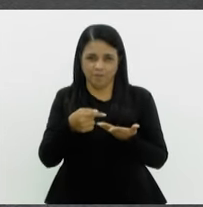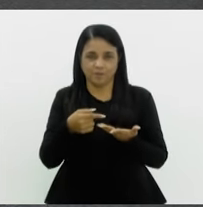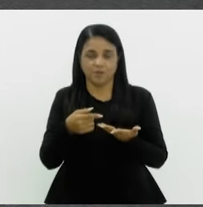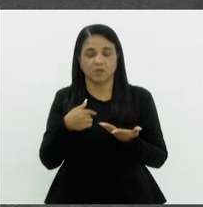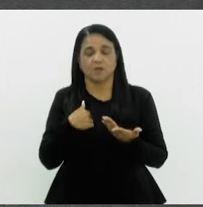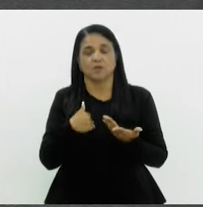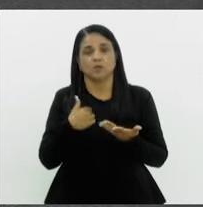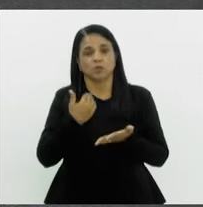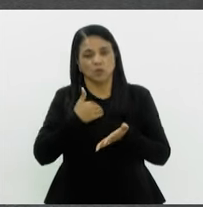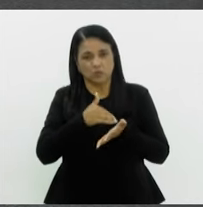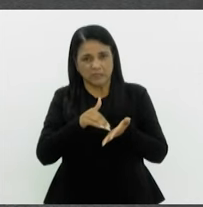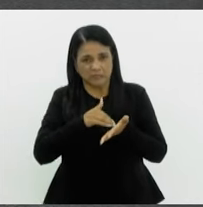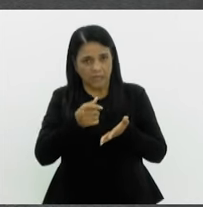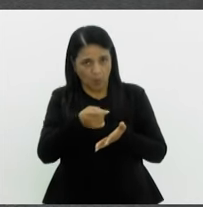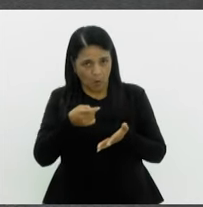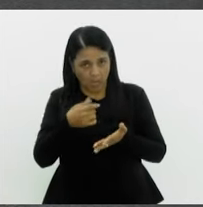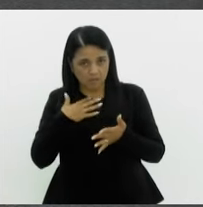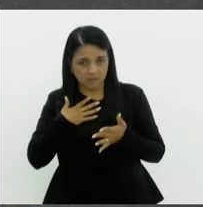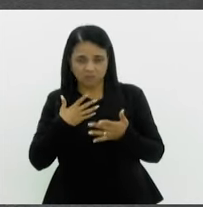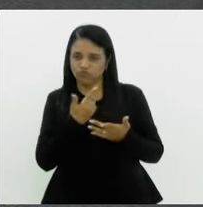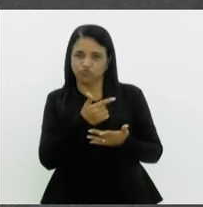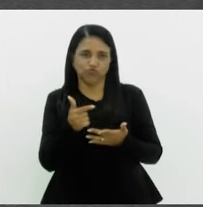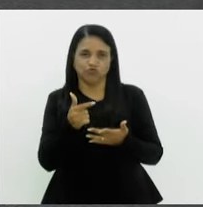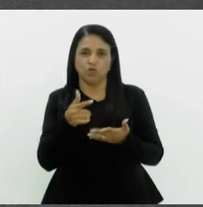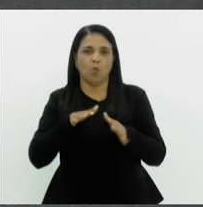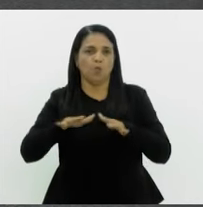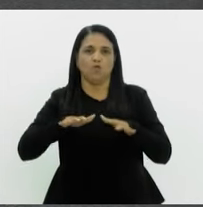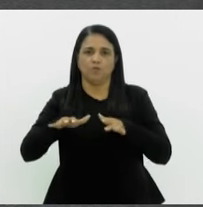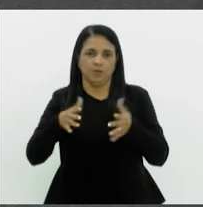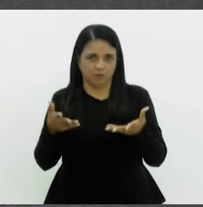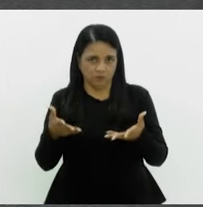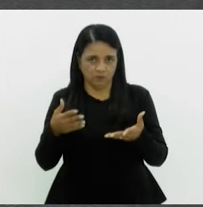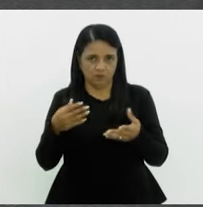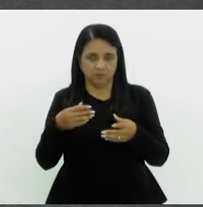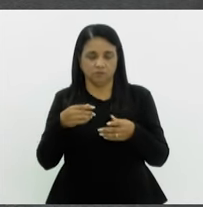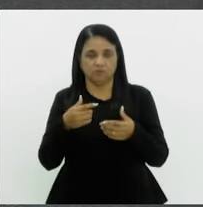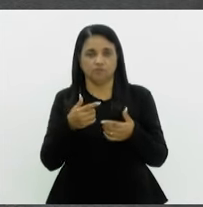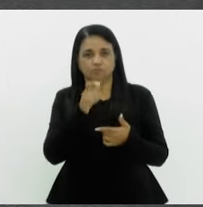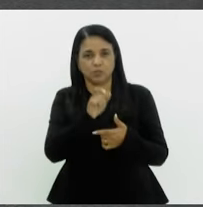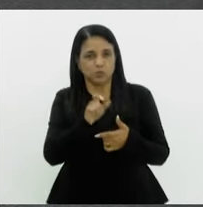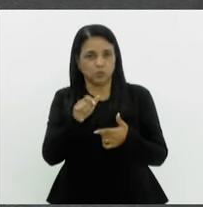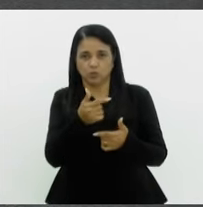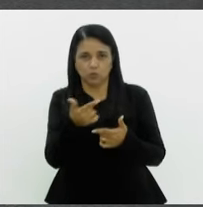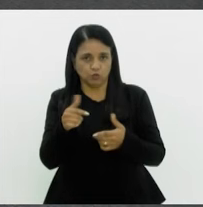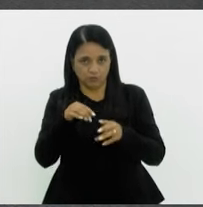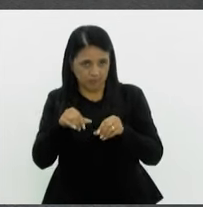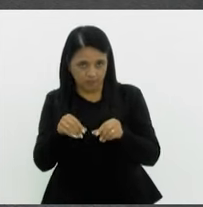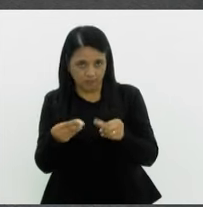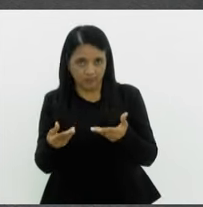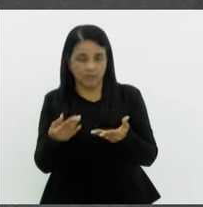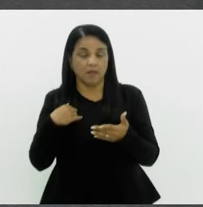eu vou dizer aqui é mais uma pergunta do que qualquer afirmação e